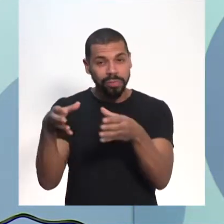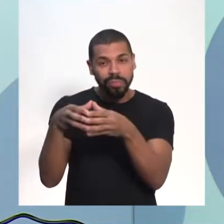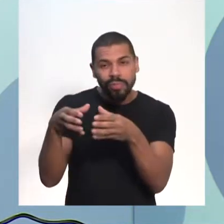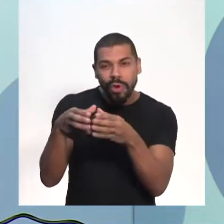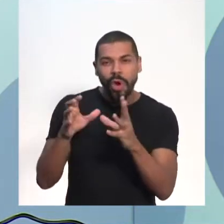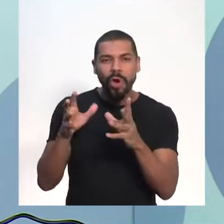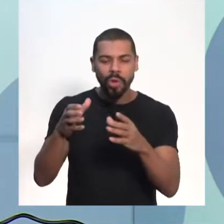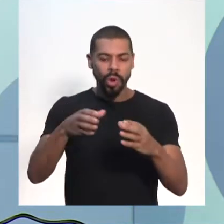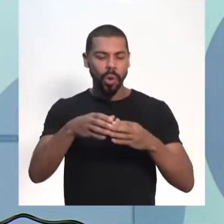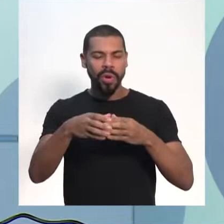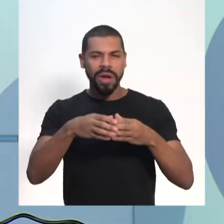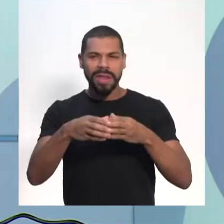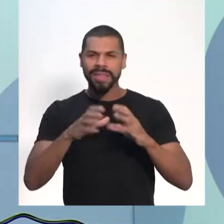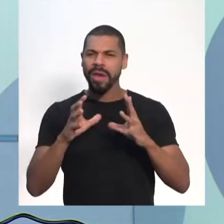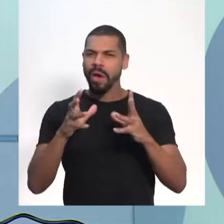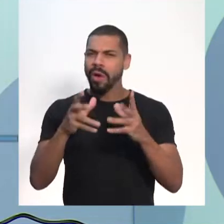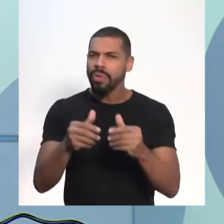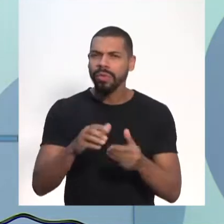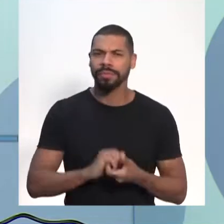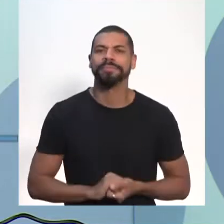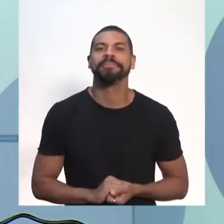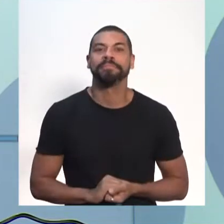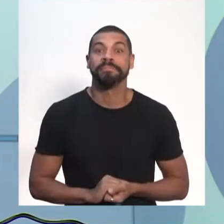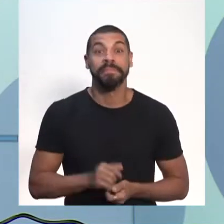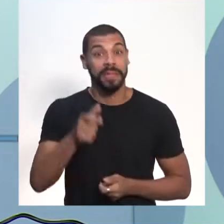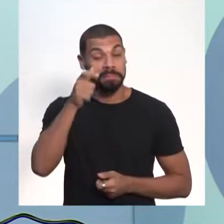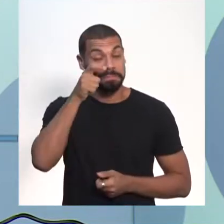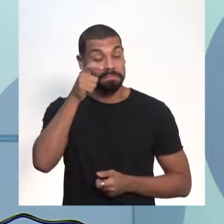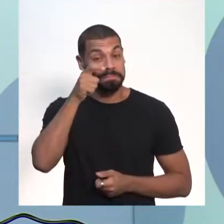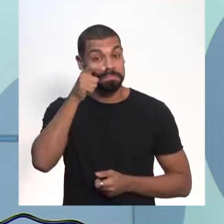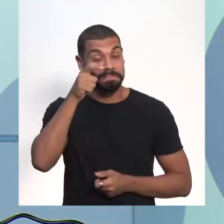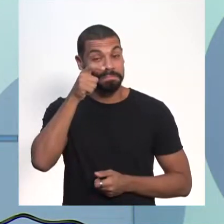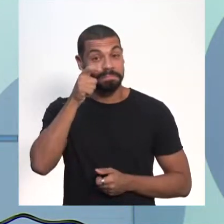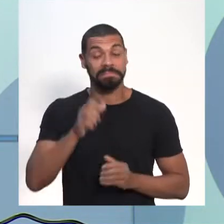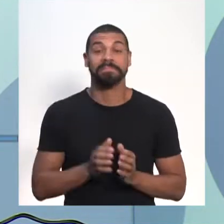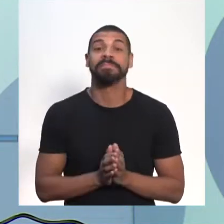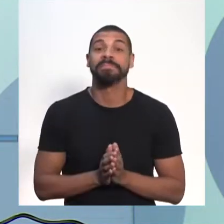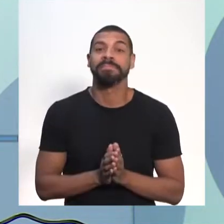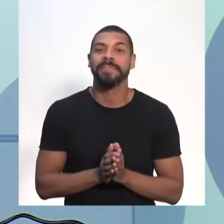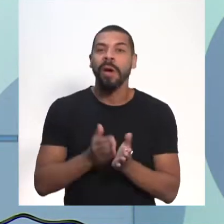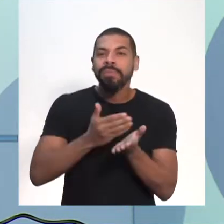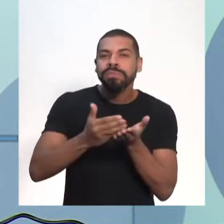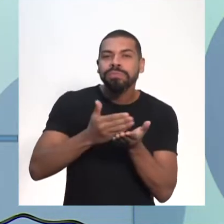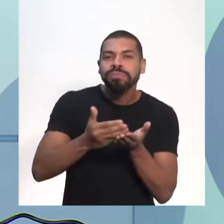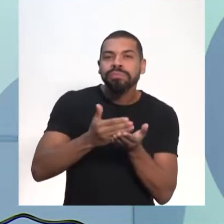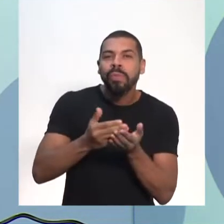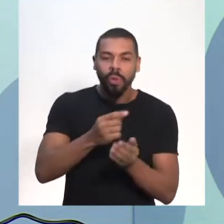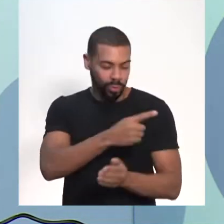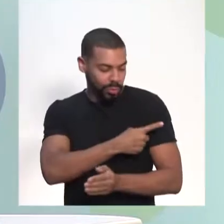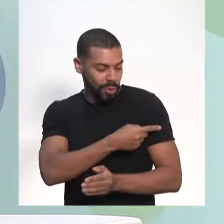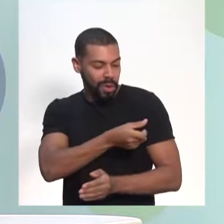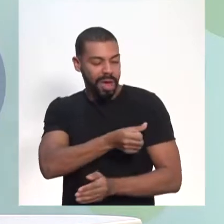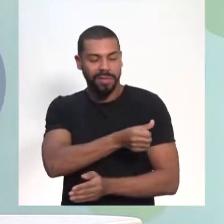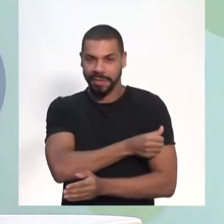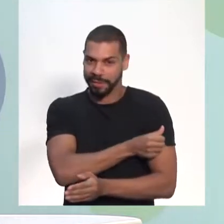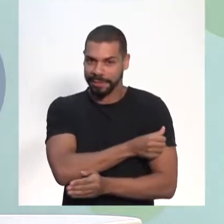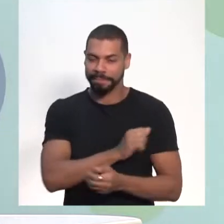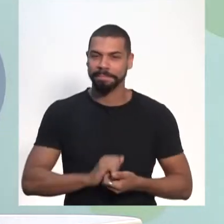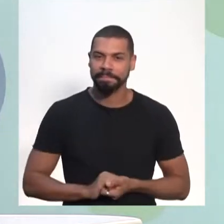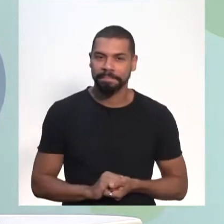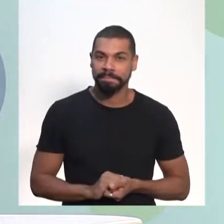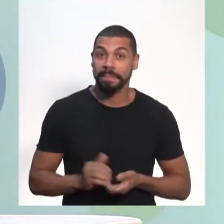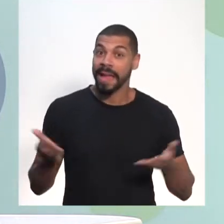PCNP, supervisores, a todo o nosso público aí da rede dos anos iniciais. Nós